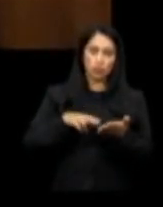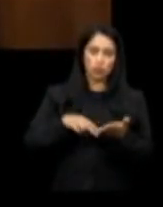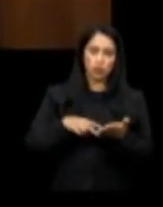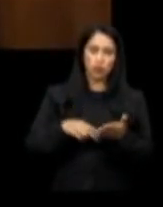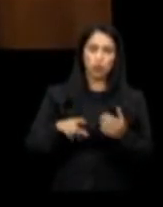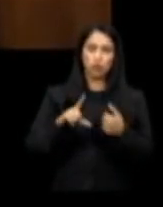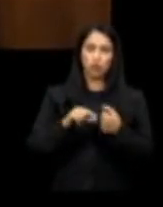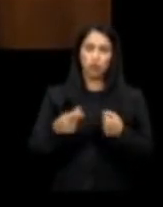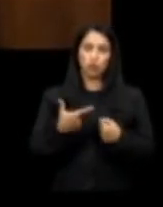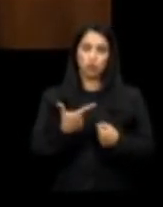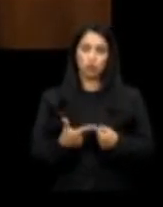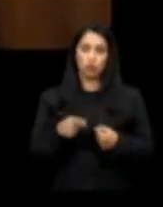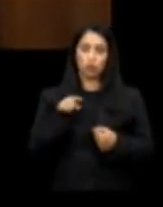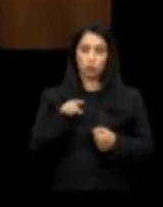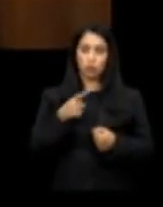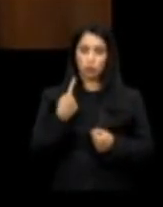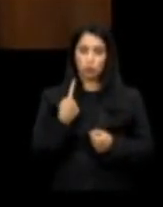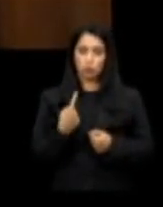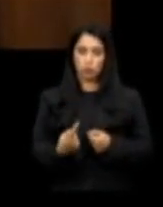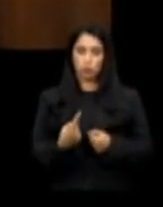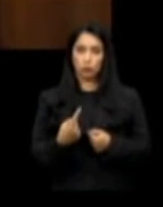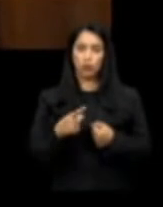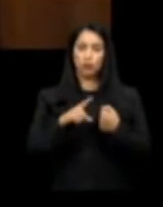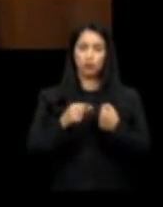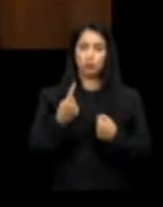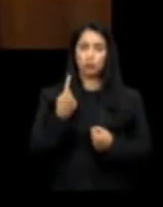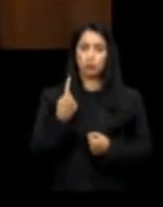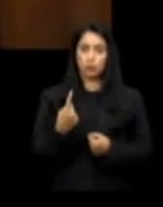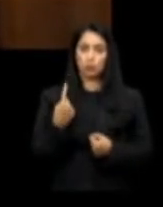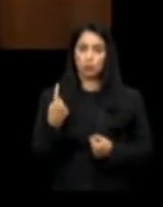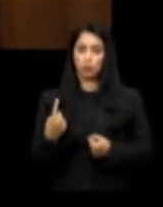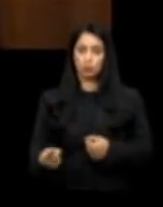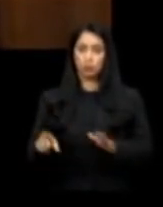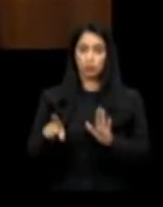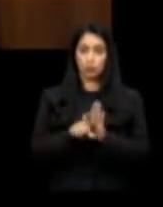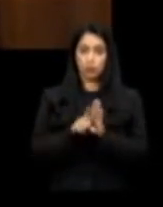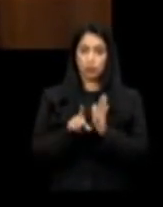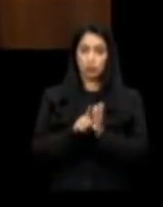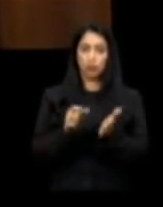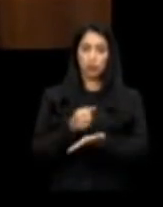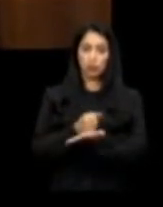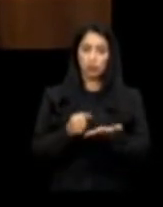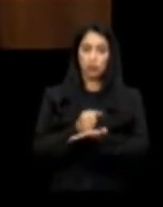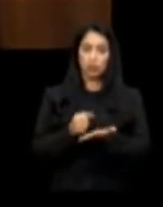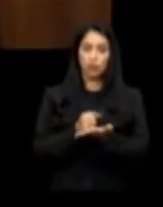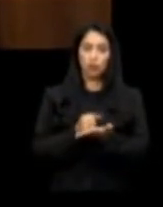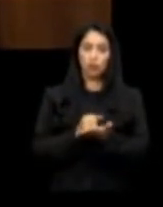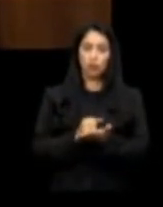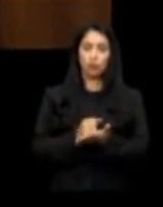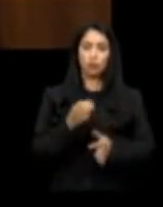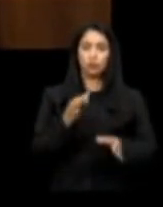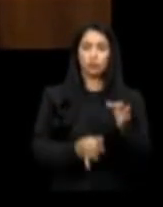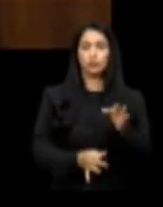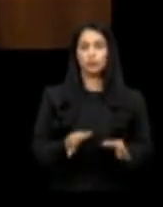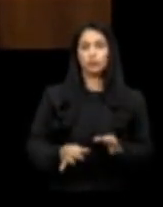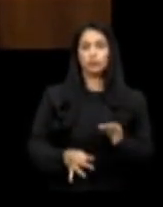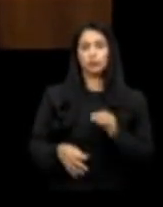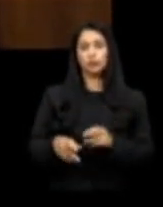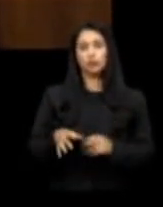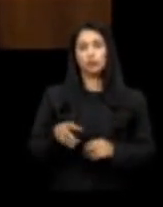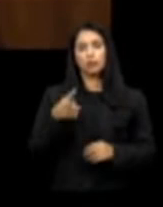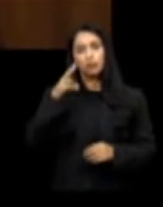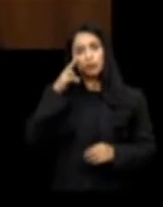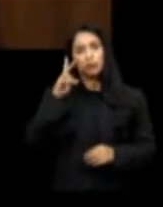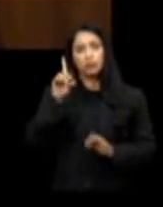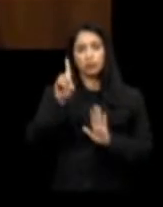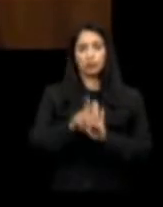em conjunto com o artigo 1º.1 da Lei Fundamental, o Tribunal Constitucional reconheceu a existência de um direito constitucional